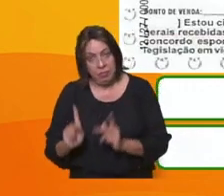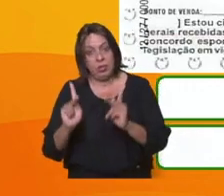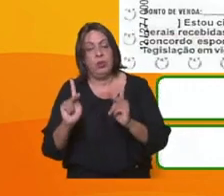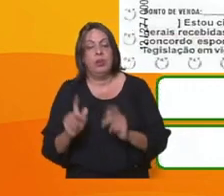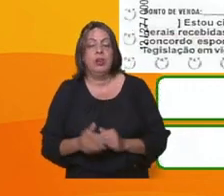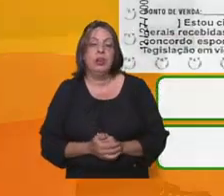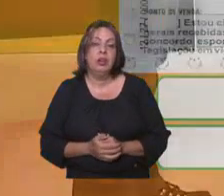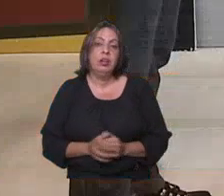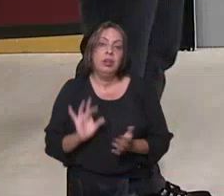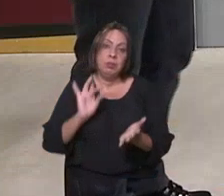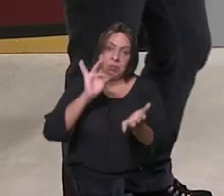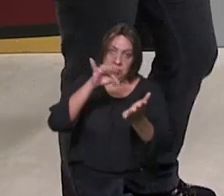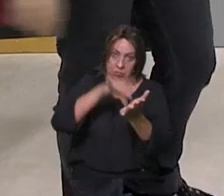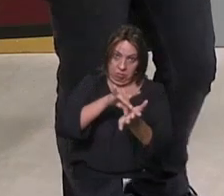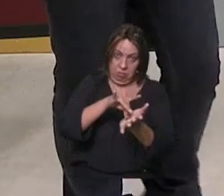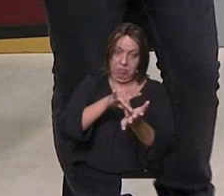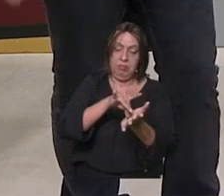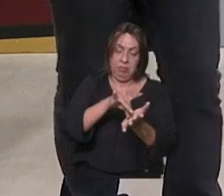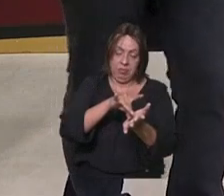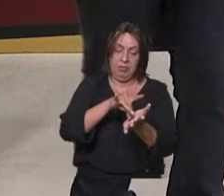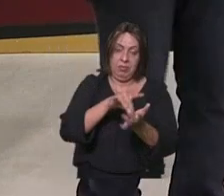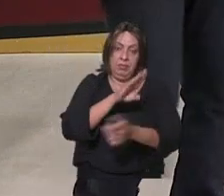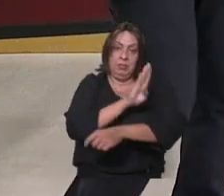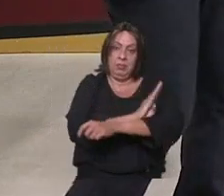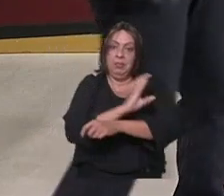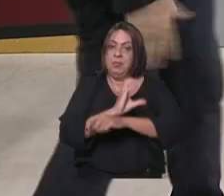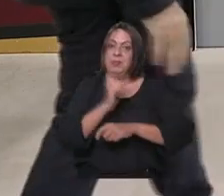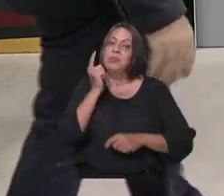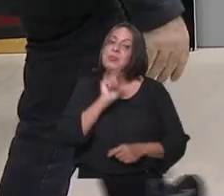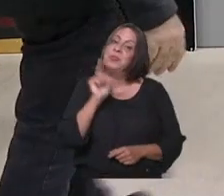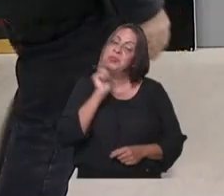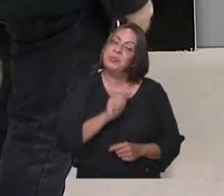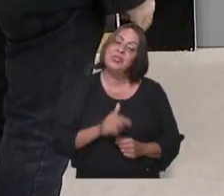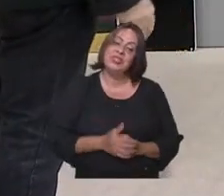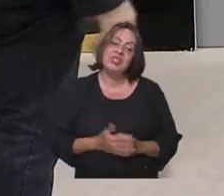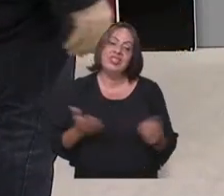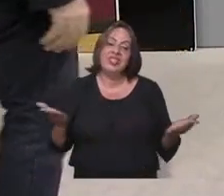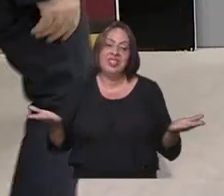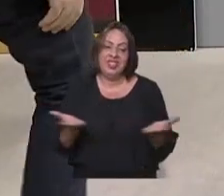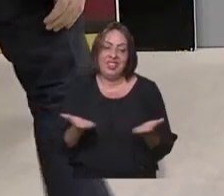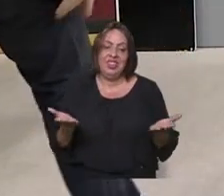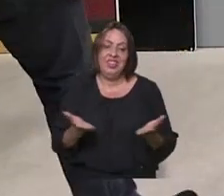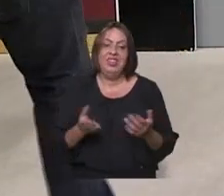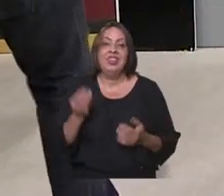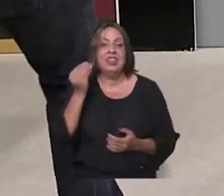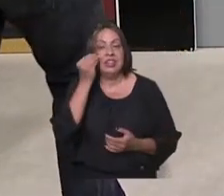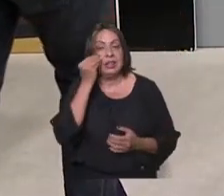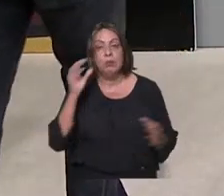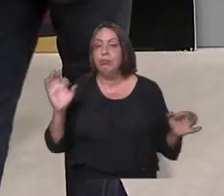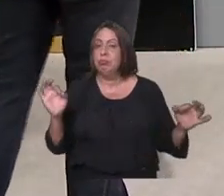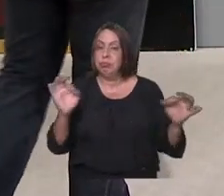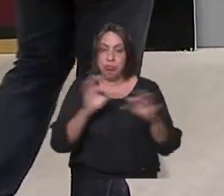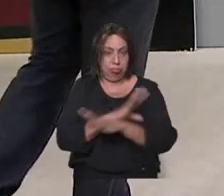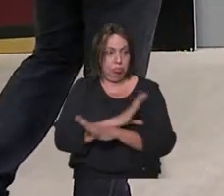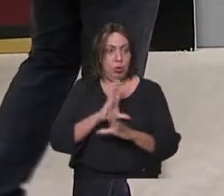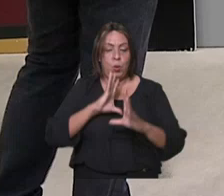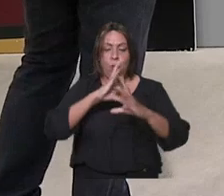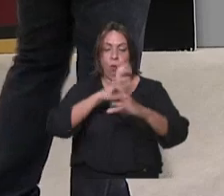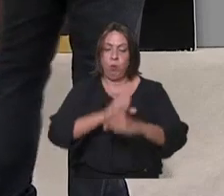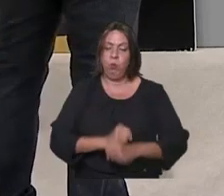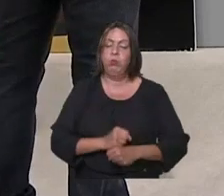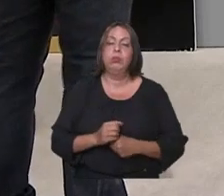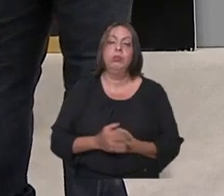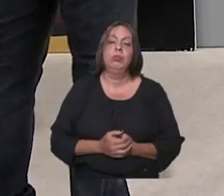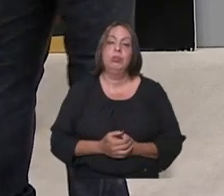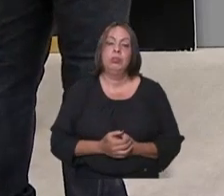pé quente, mas confirmado, Regional Barra dos Coqueiros, R$500. E agora, vamos lá saber, para fechar esse time de contemplados do